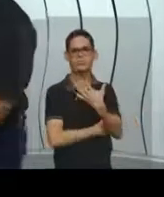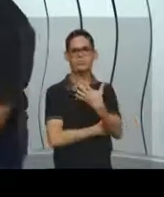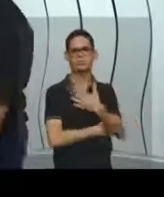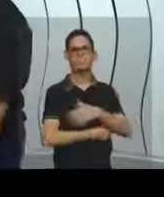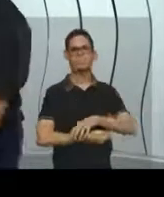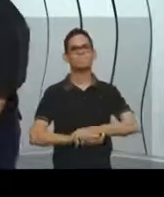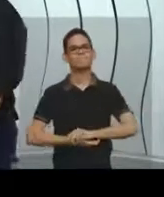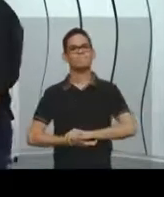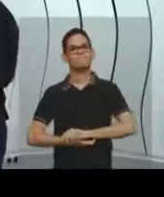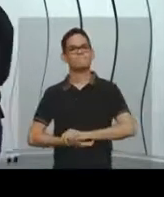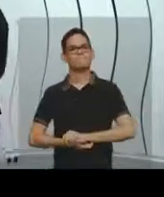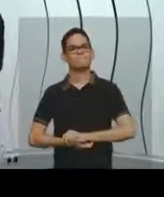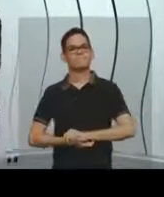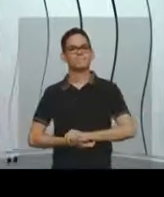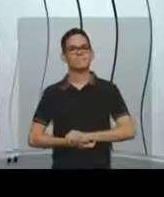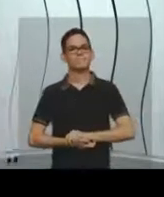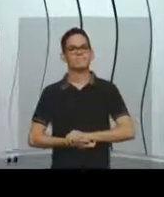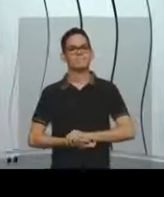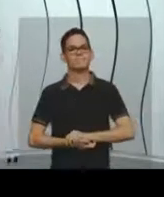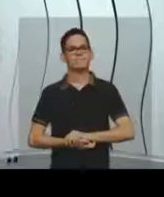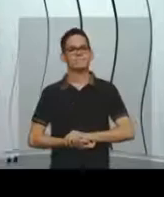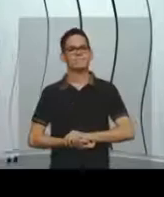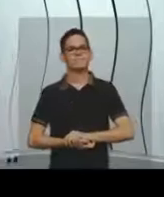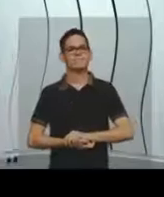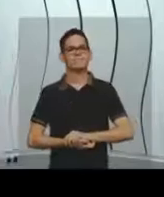extremamente elevado.